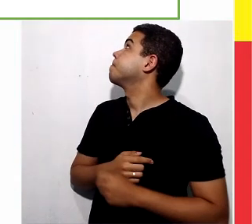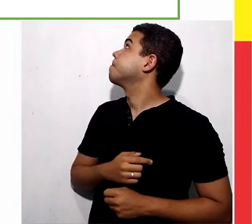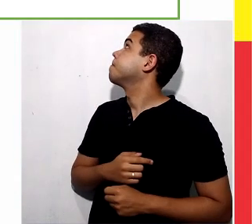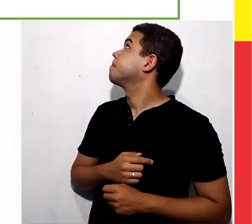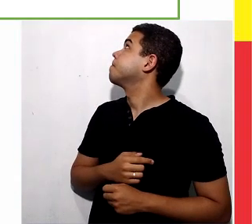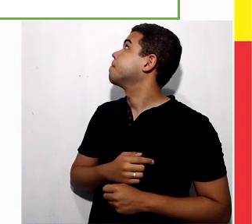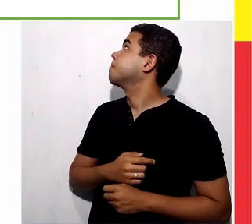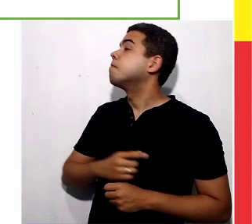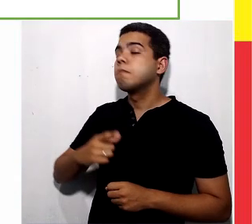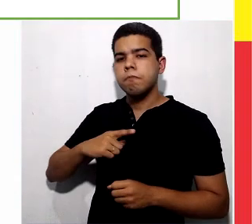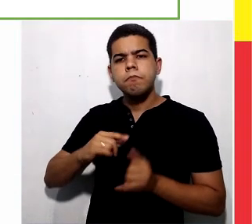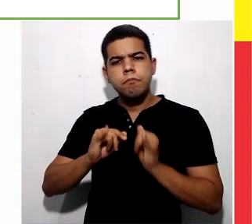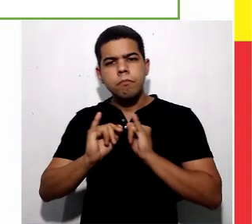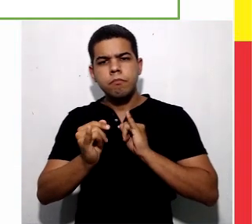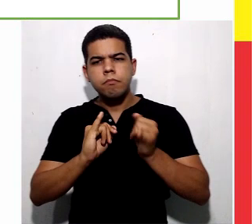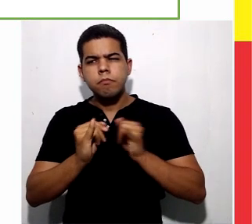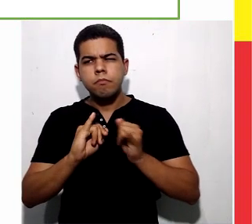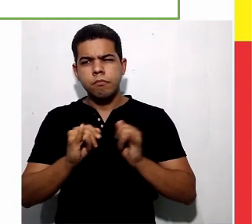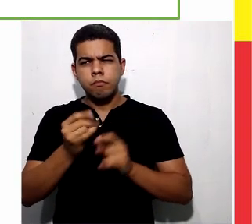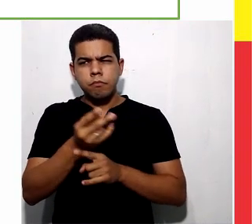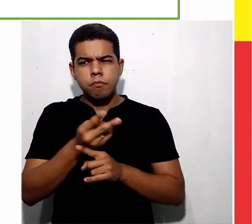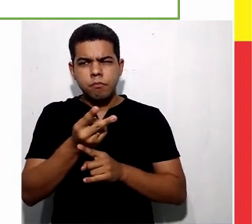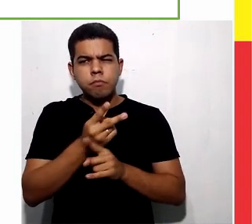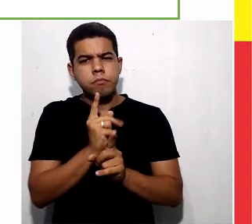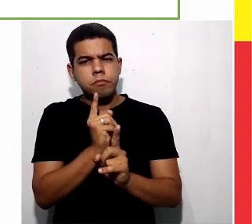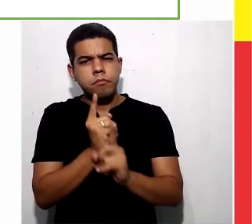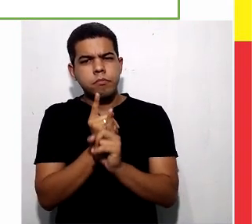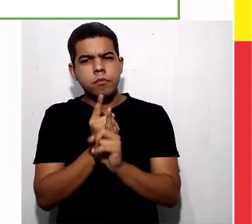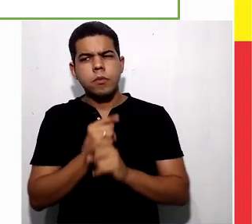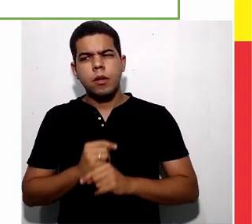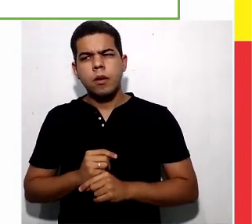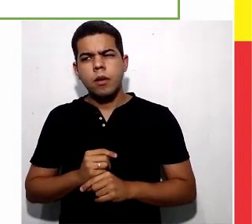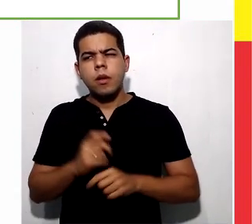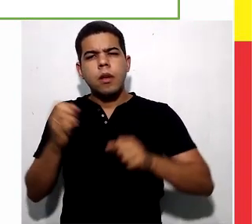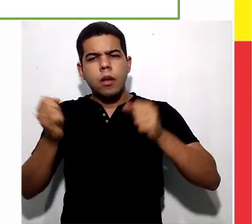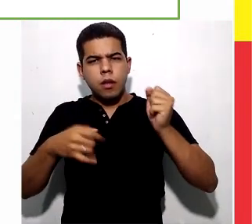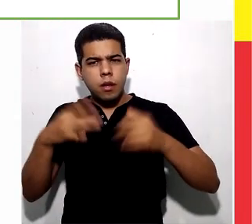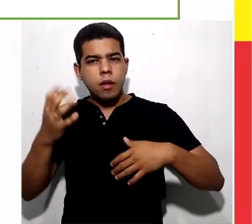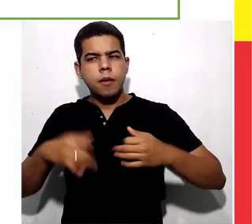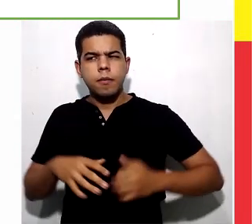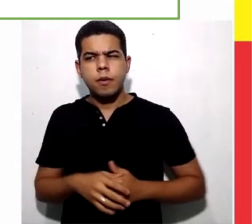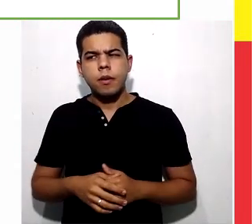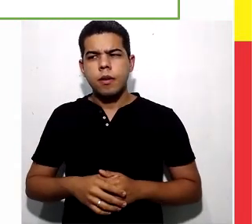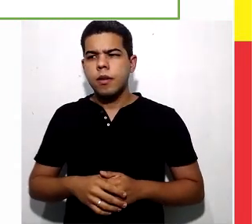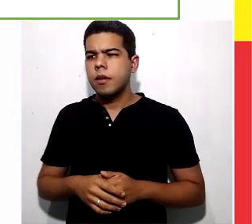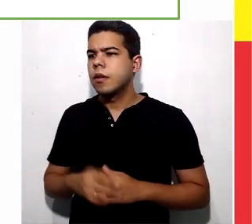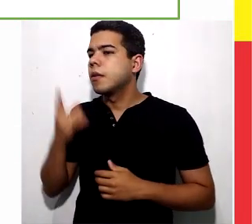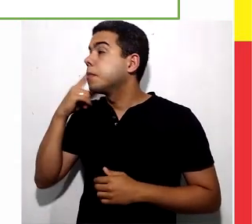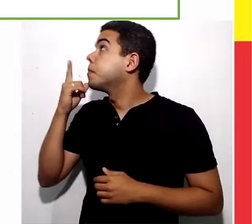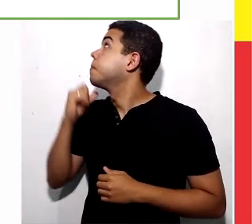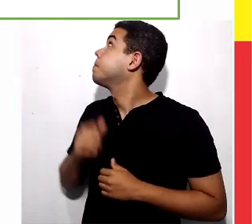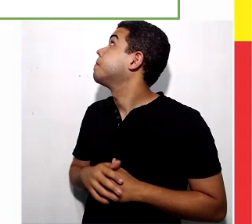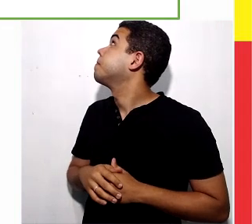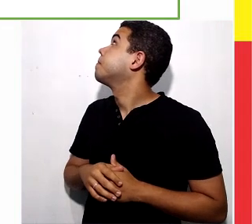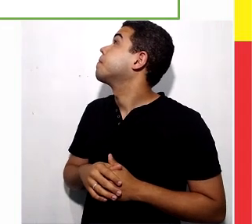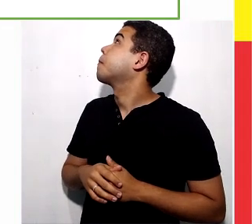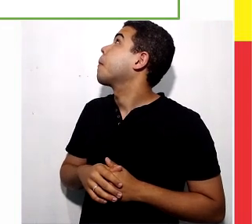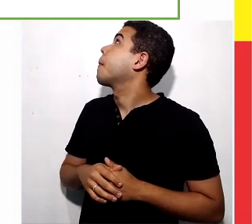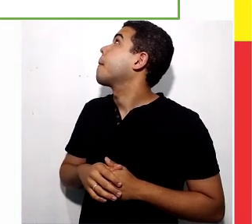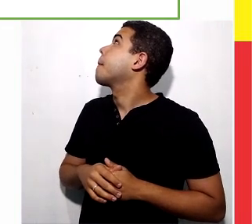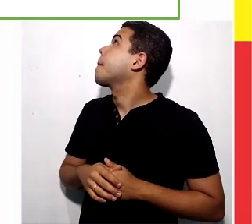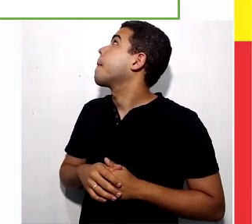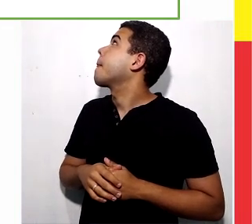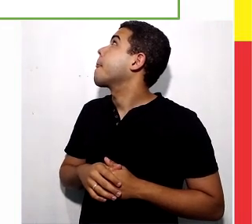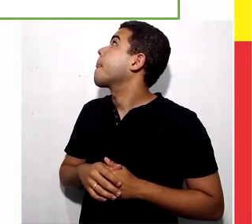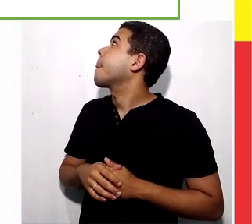disponível na internet, você vai encontrar ela comentando, vocês vão encontrar, aliás, ela comentando sobre esse livro. Olha aí a última entrevista. Exatamente, a última